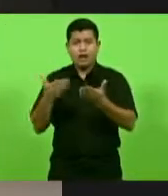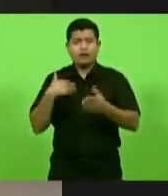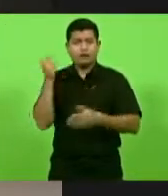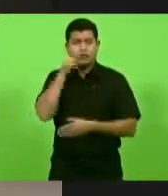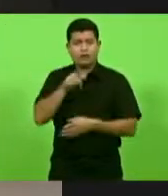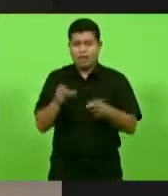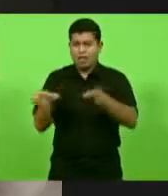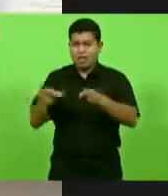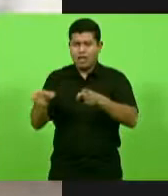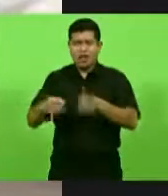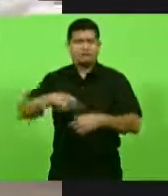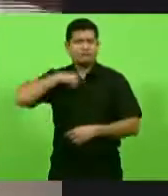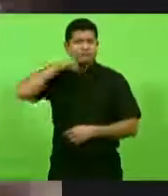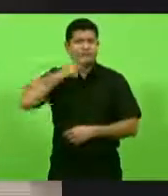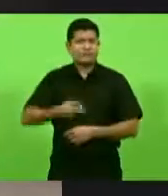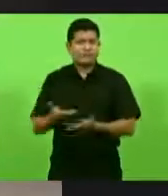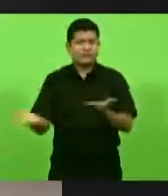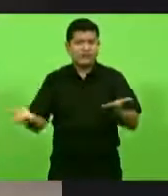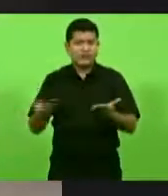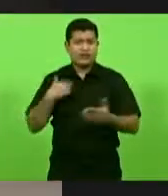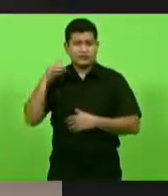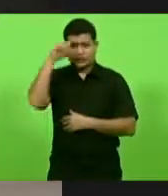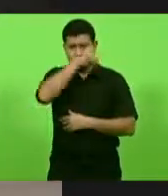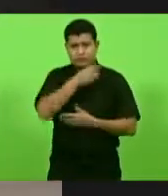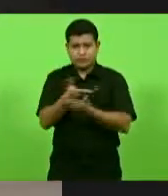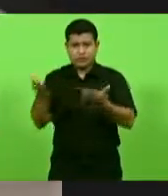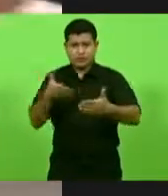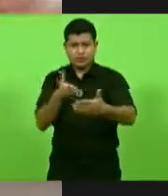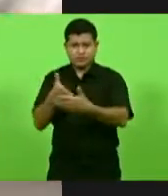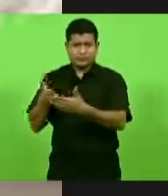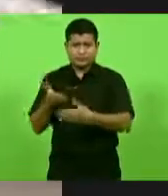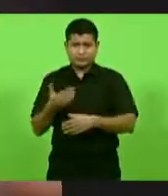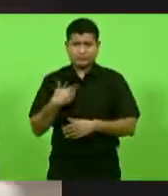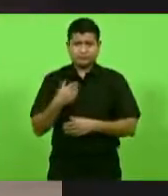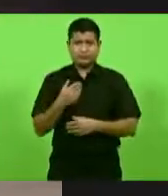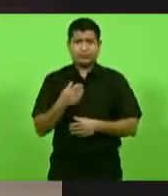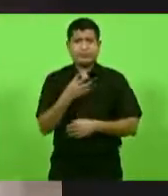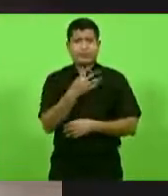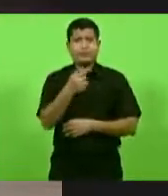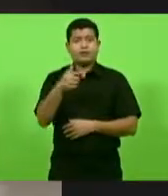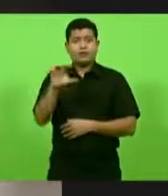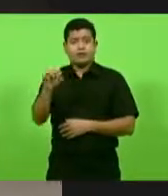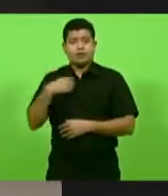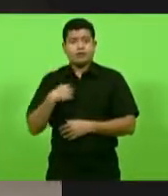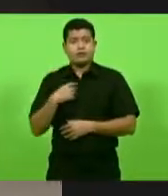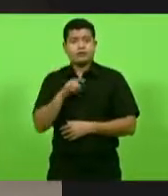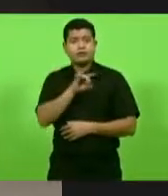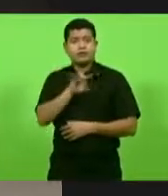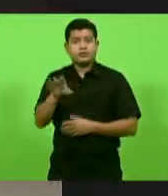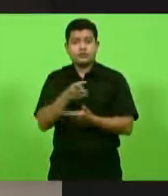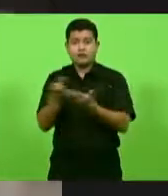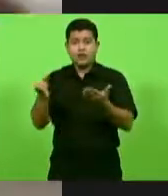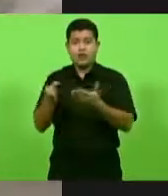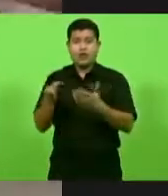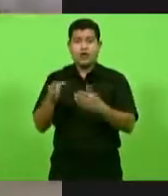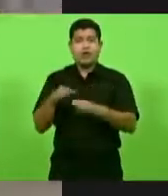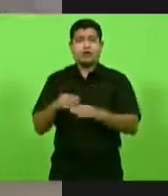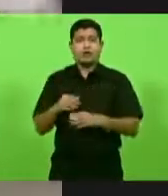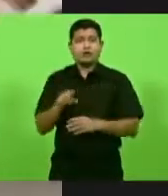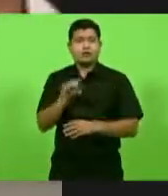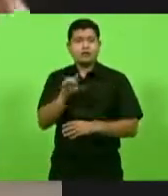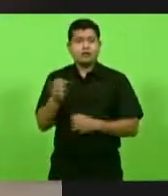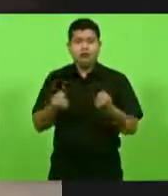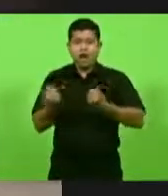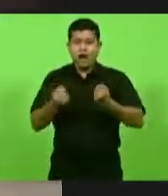Doce. Que o sujeito sai da 470 só de troller para poder chegar a Mirim Doce. Eu podia citar